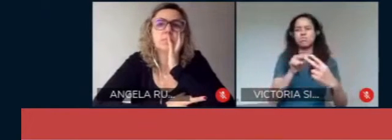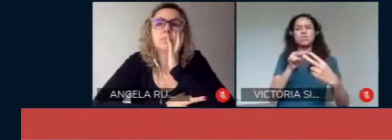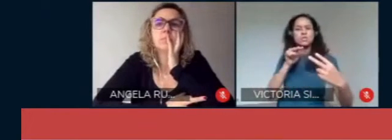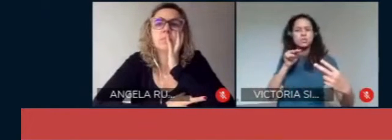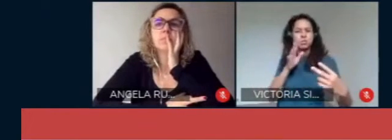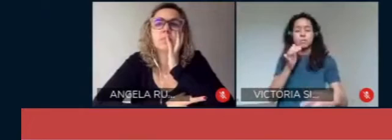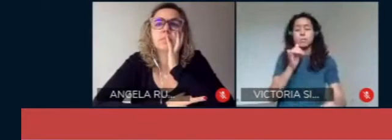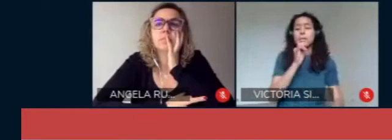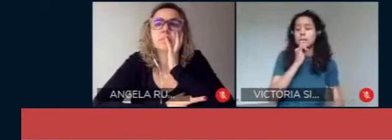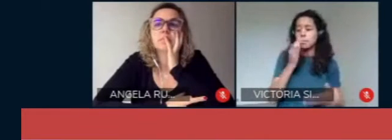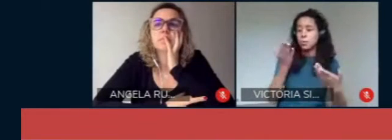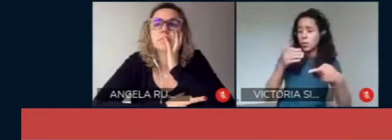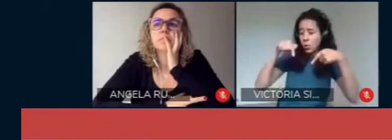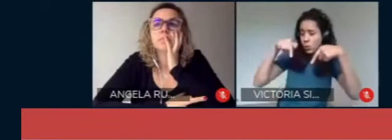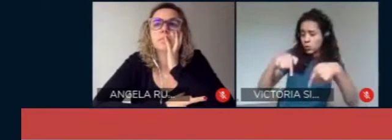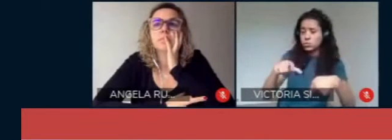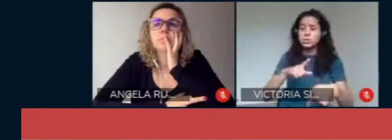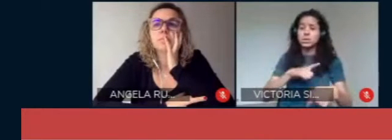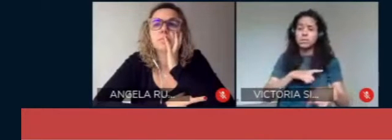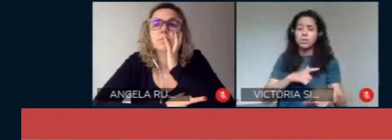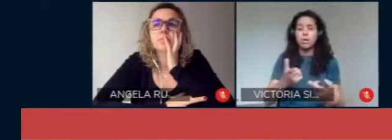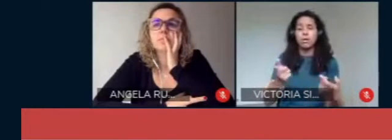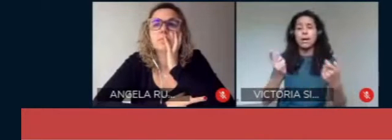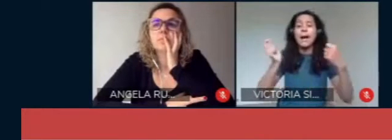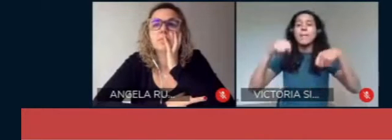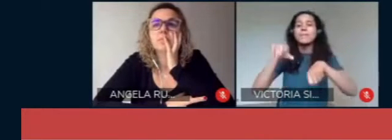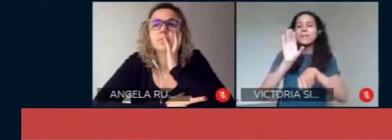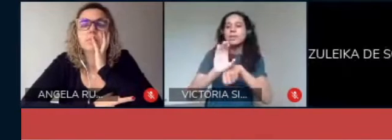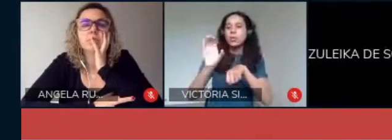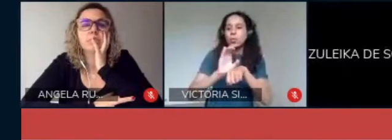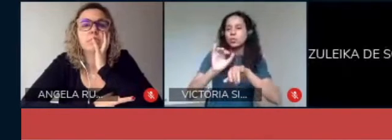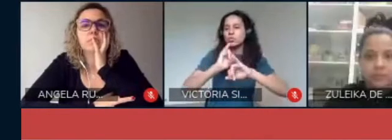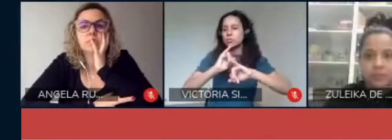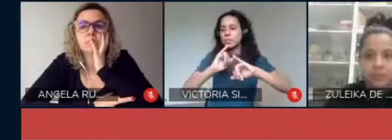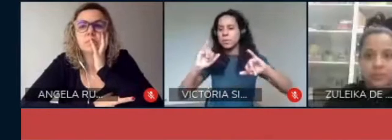hoje, capacitando, divulgando o